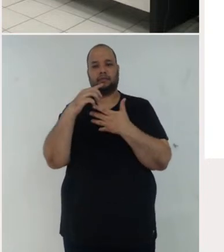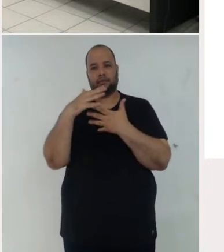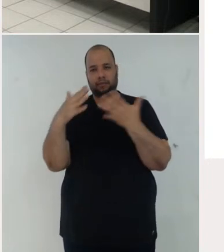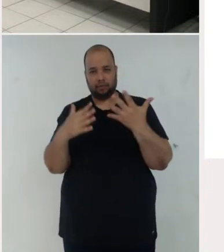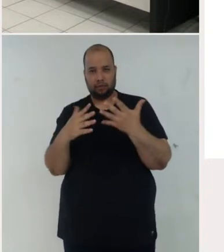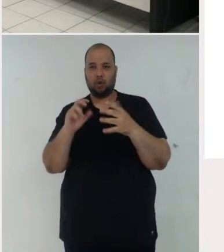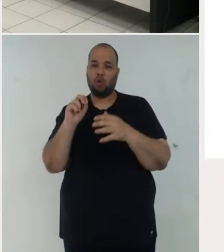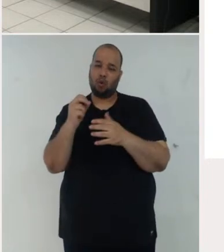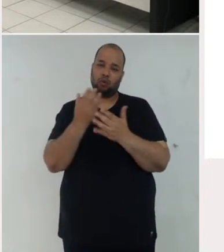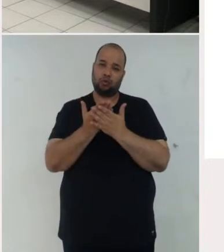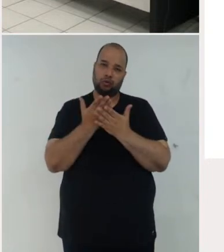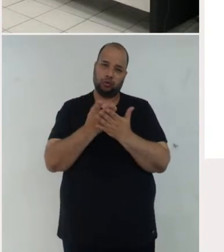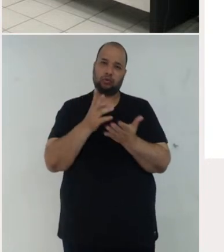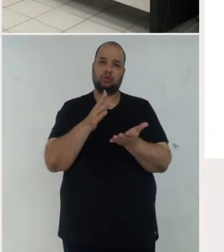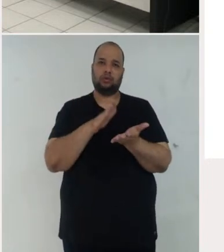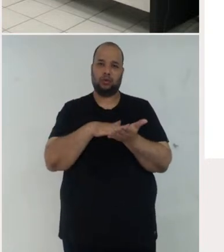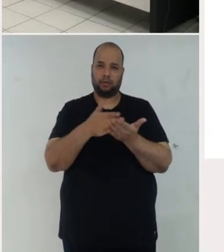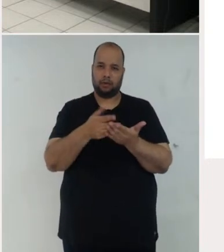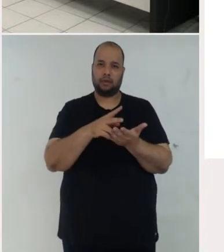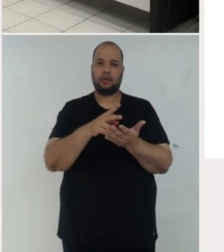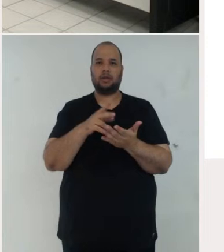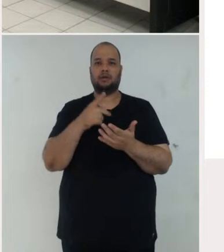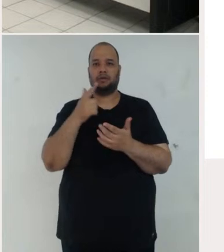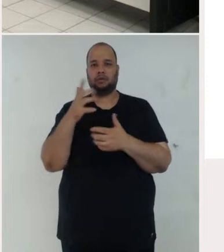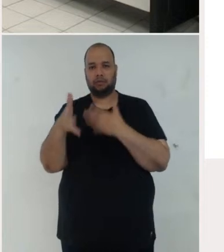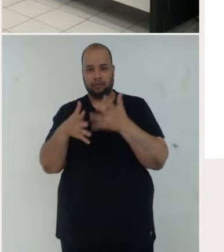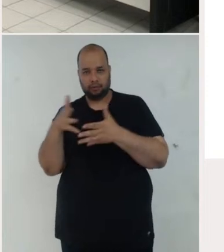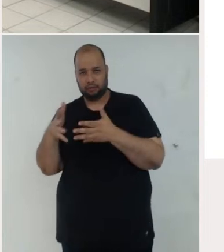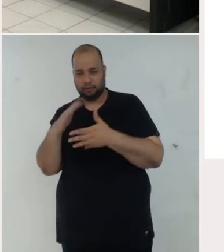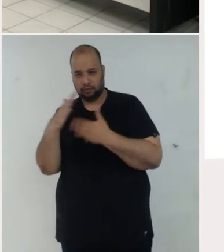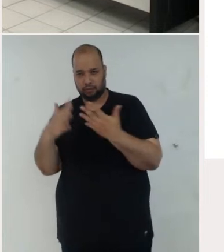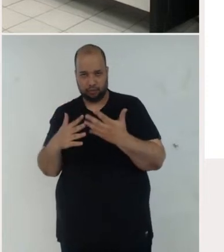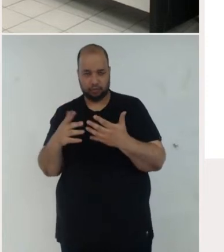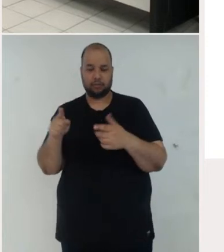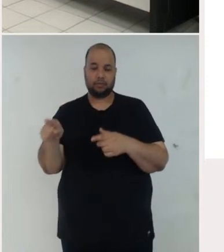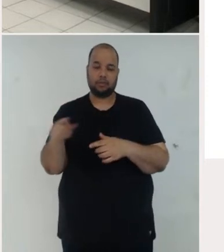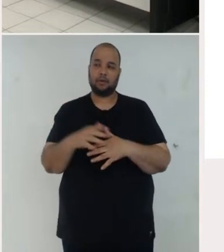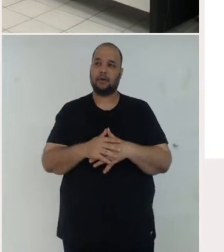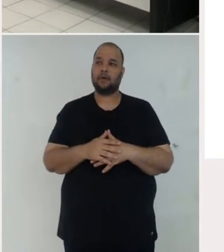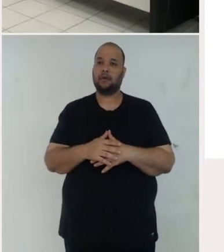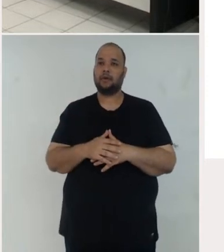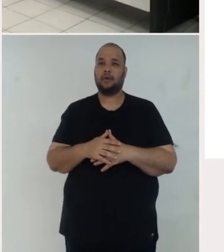de estudos de interpretação em línguas de sinais, até que também,